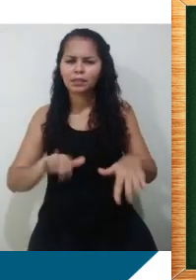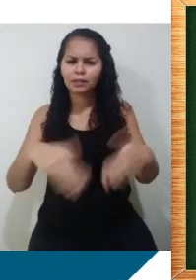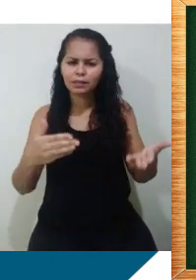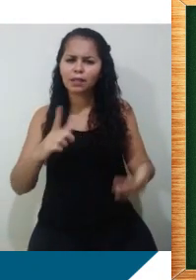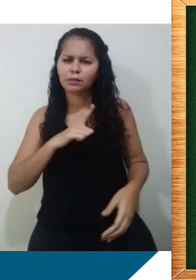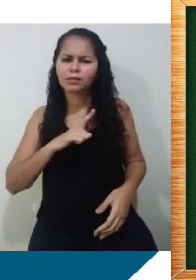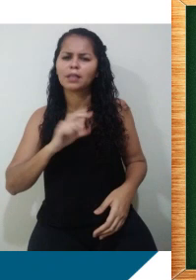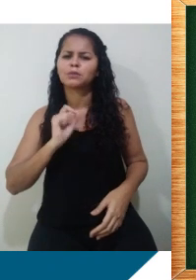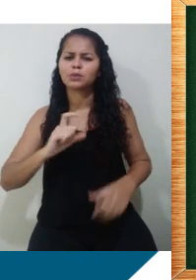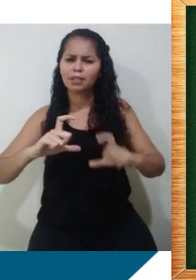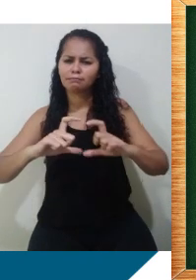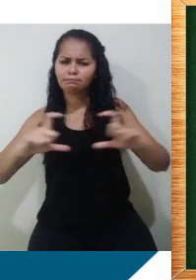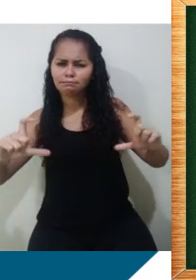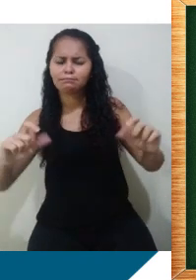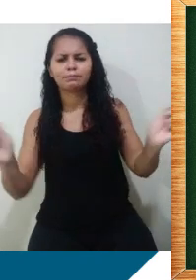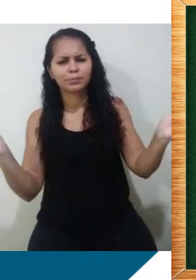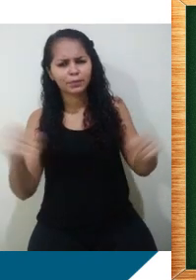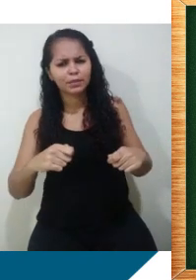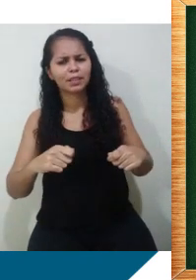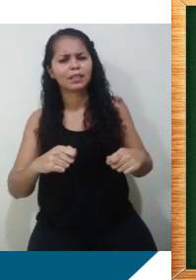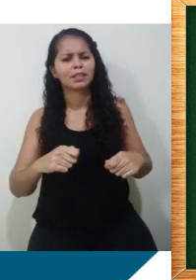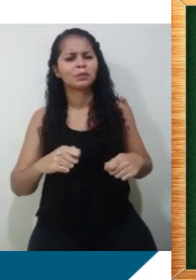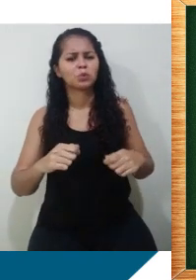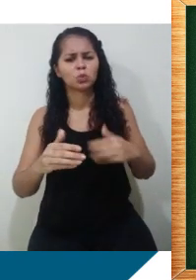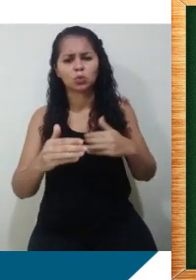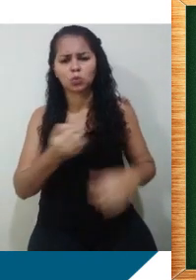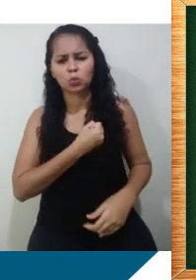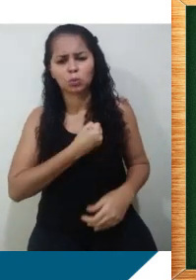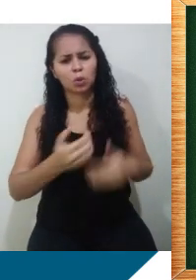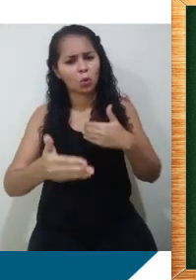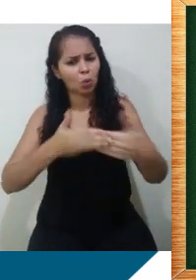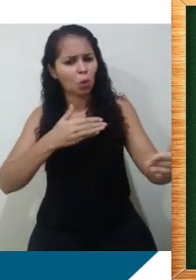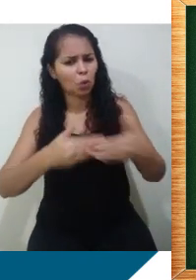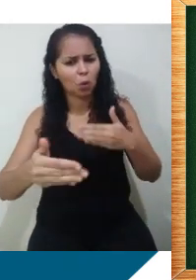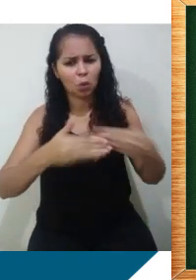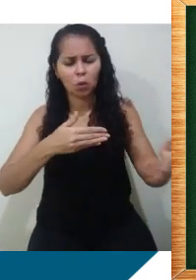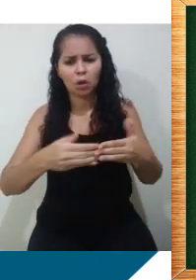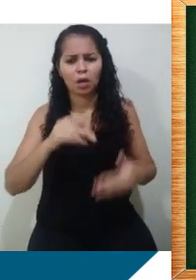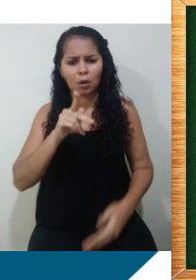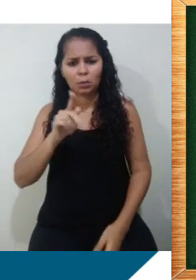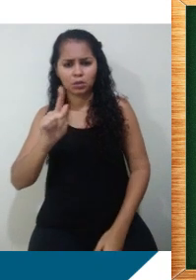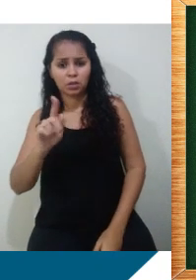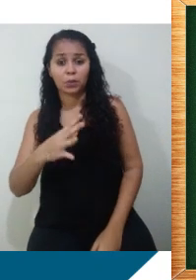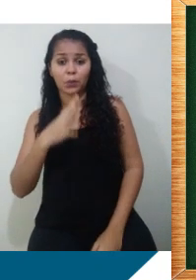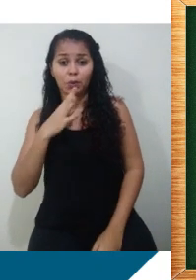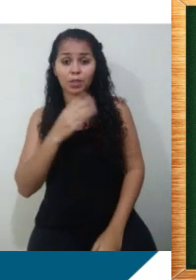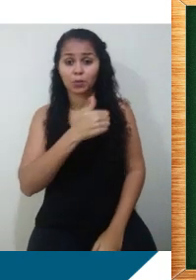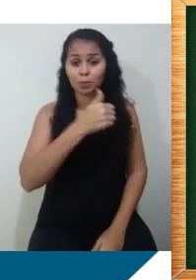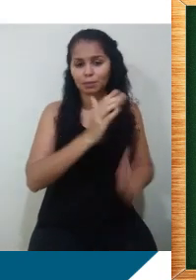podemos obter um termo qualquer de uma PG, desde que conhecido o primeiro termo e a razão. Sendo